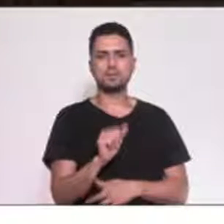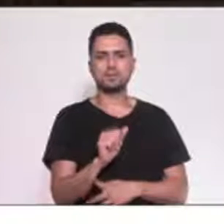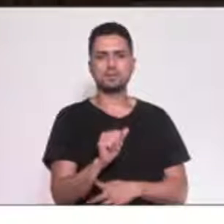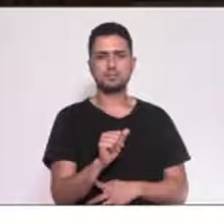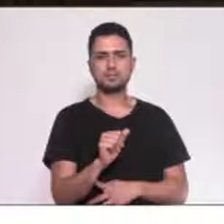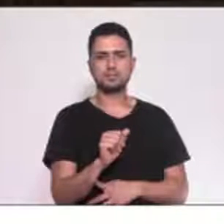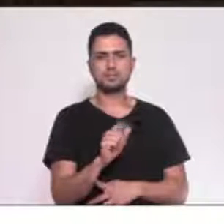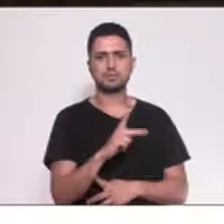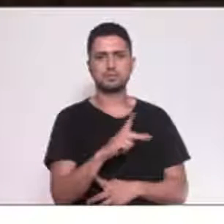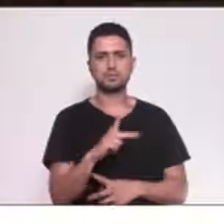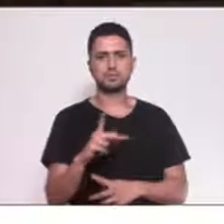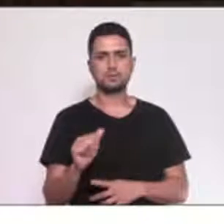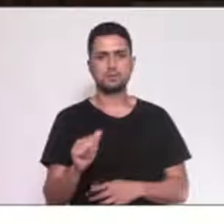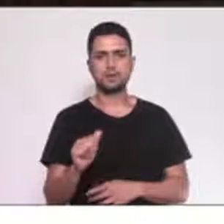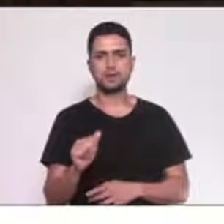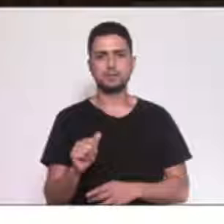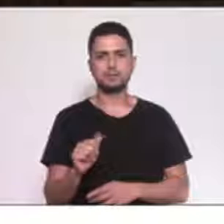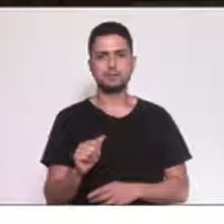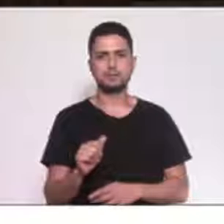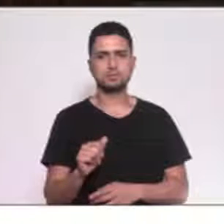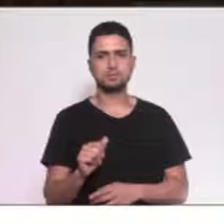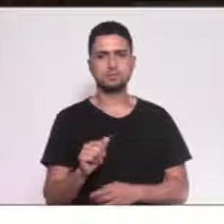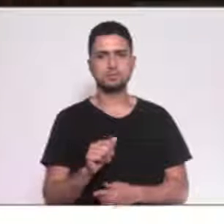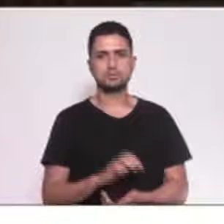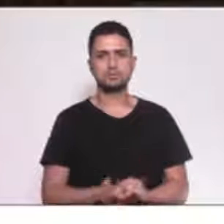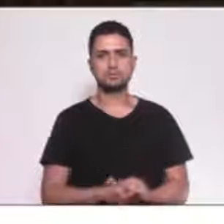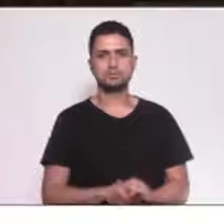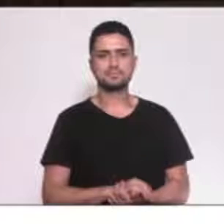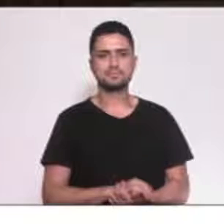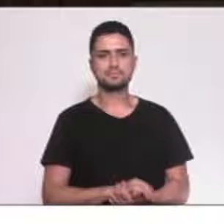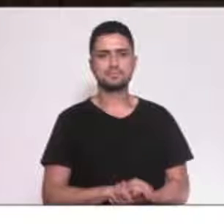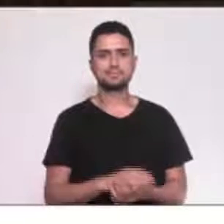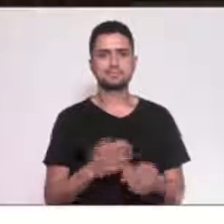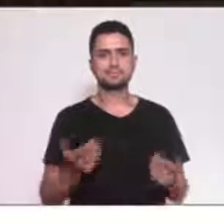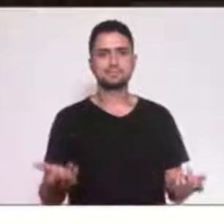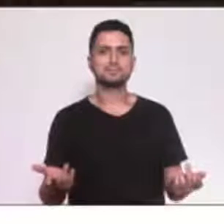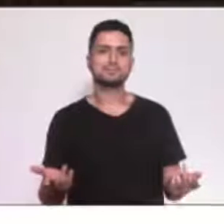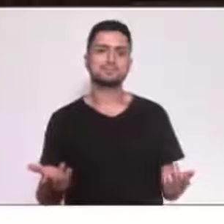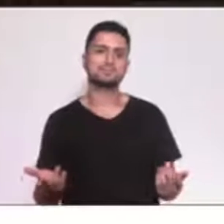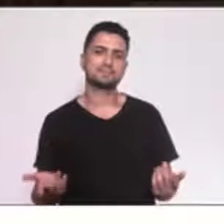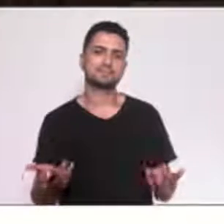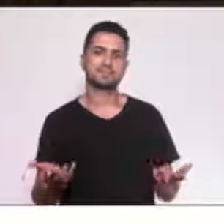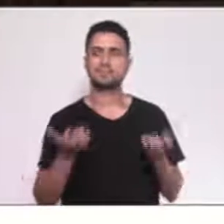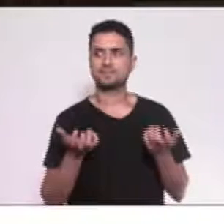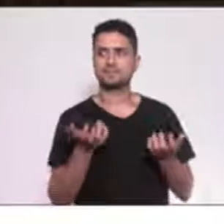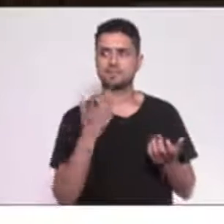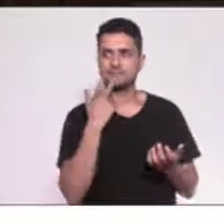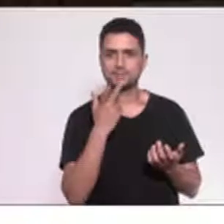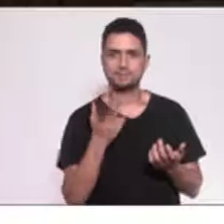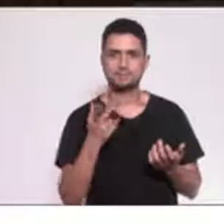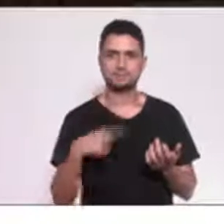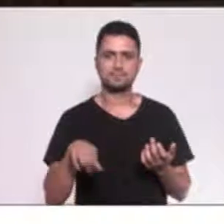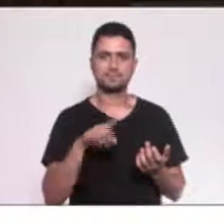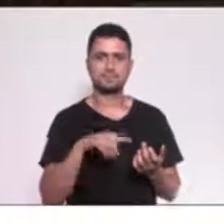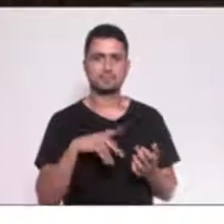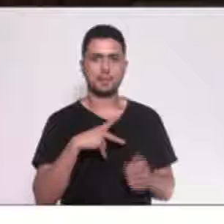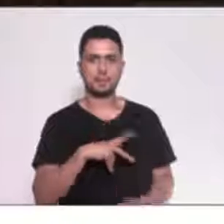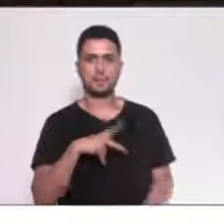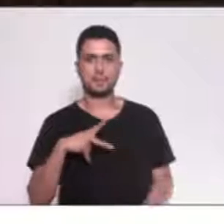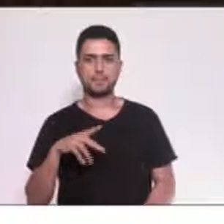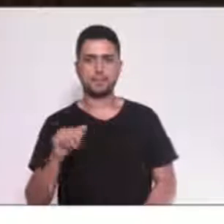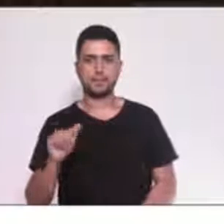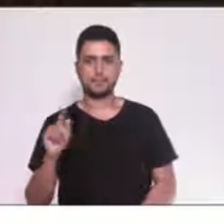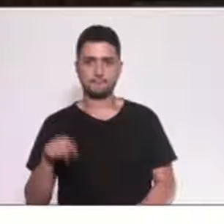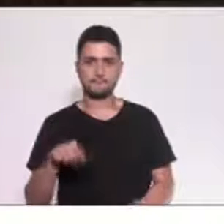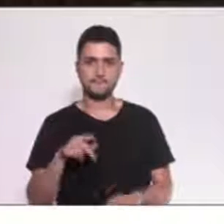a Lei Orçamentária Anual de 2020. Quero, de saída, lembrar que o PPA é